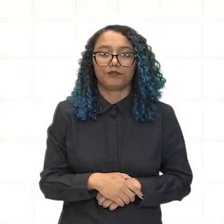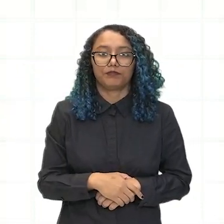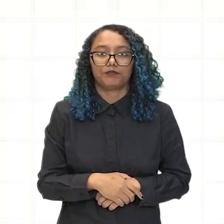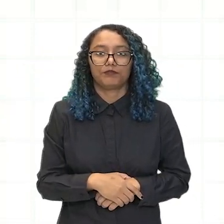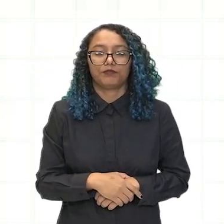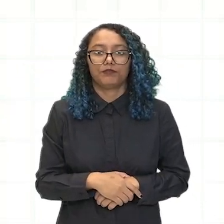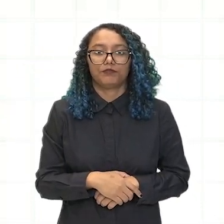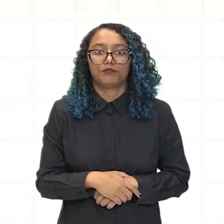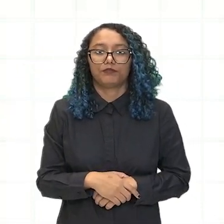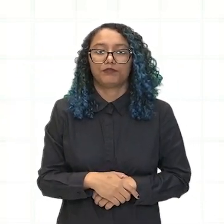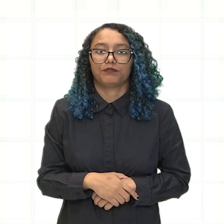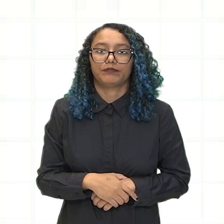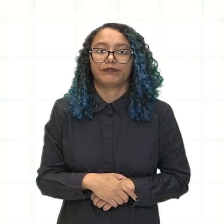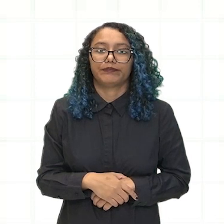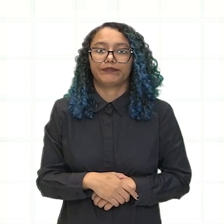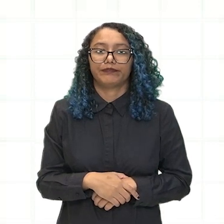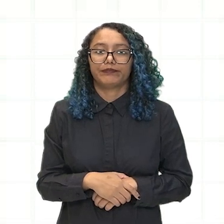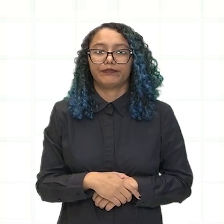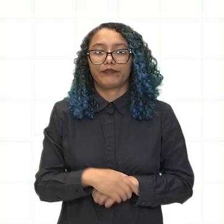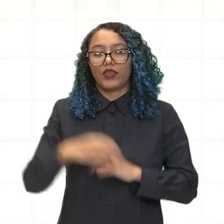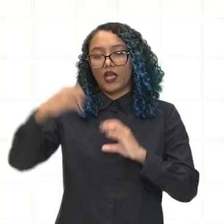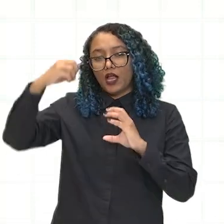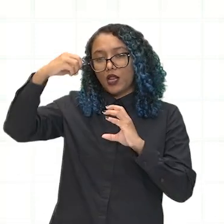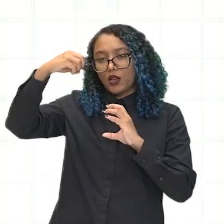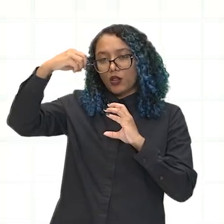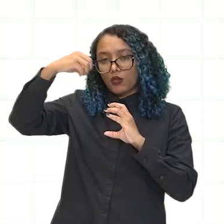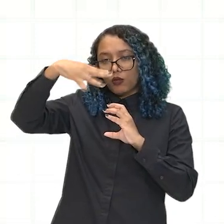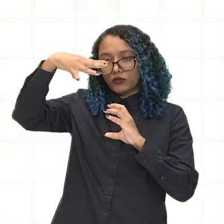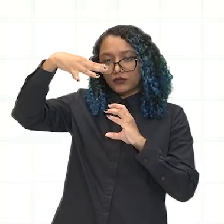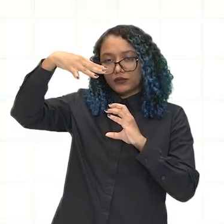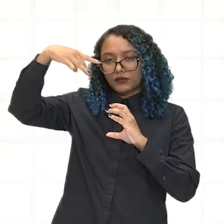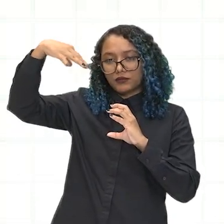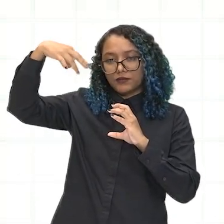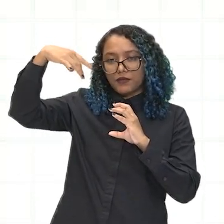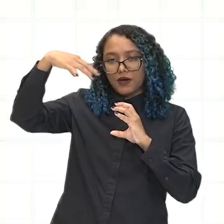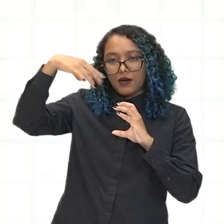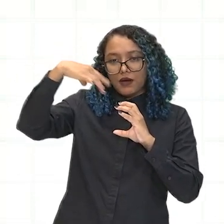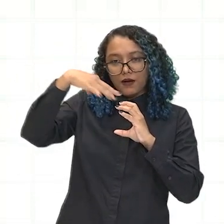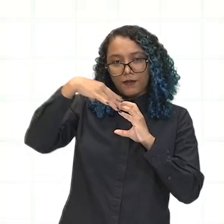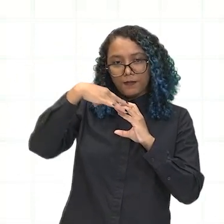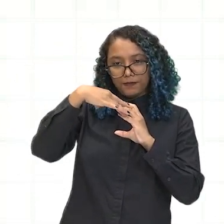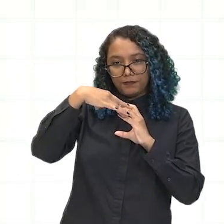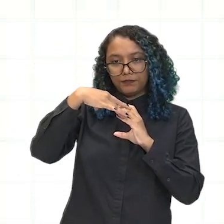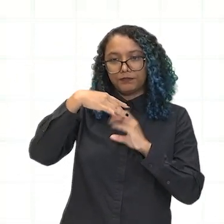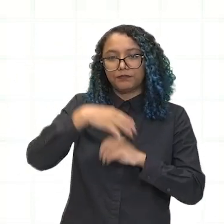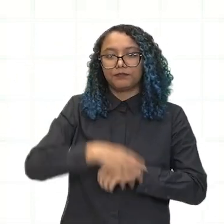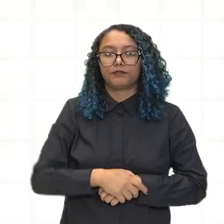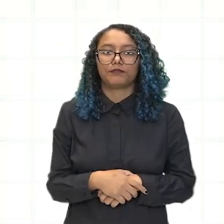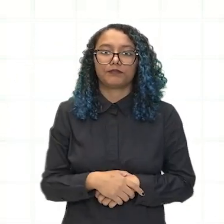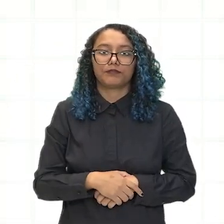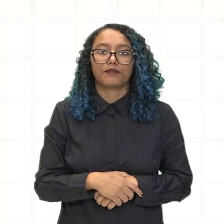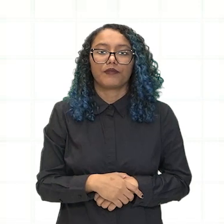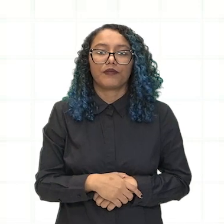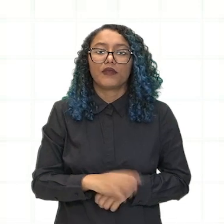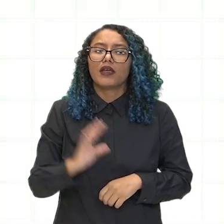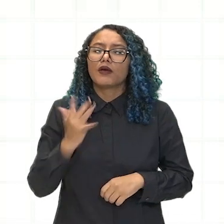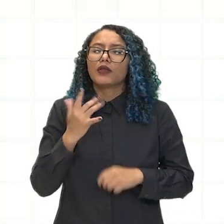com a incidência dessa luz sobre a superfície da Terra. E aí o que vai acontecer?